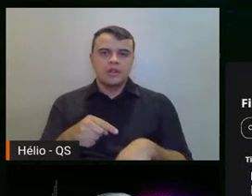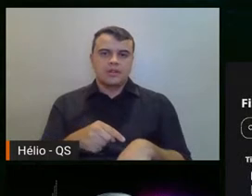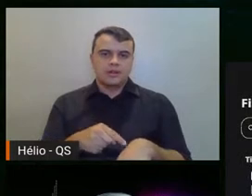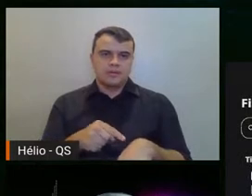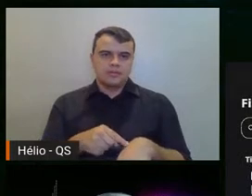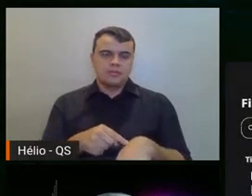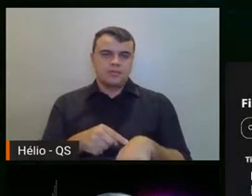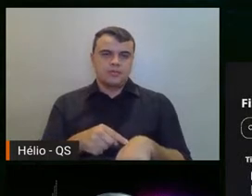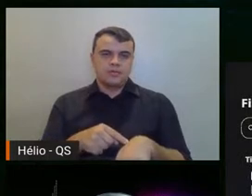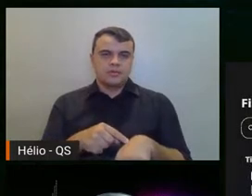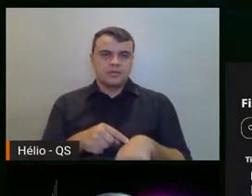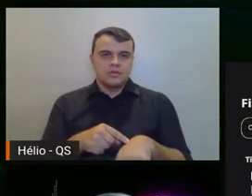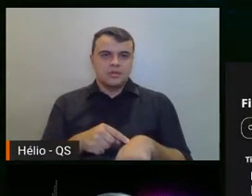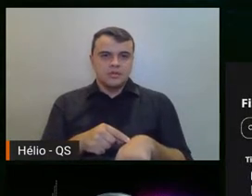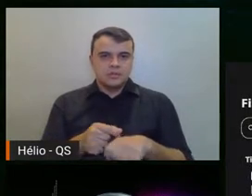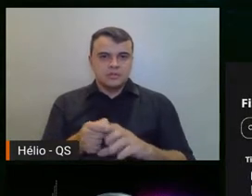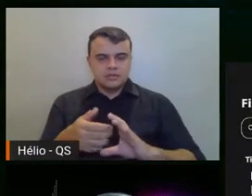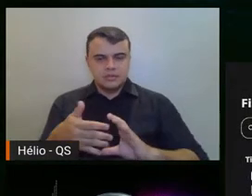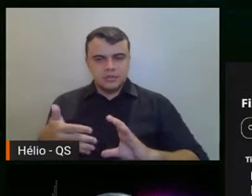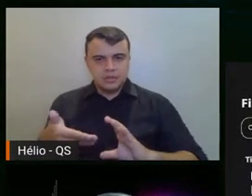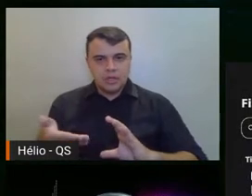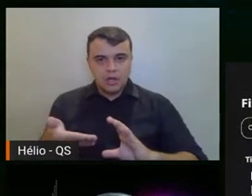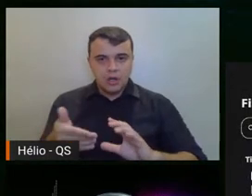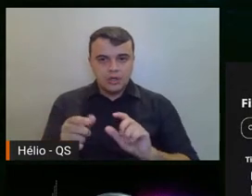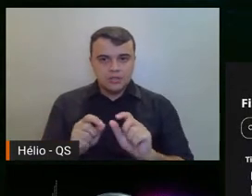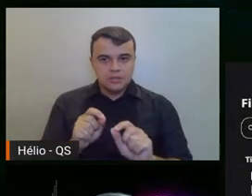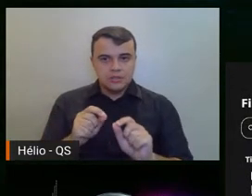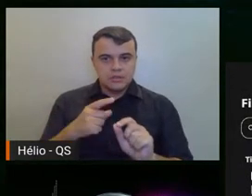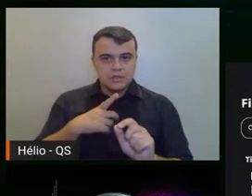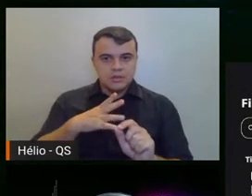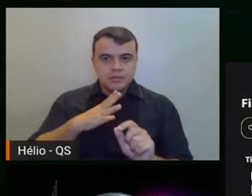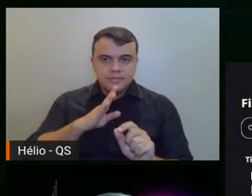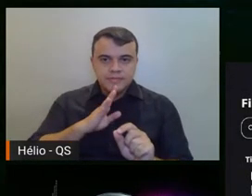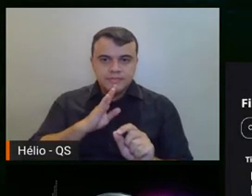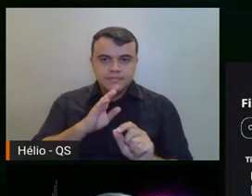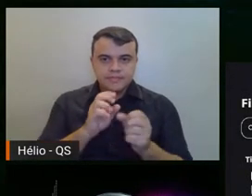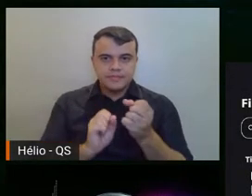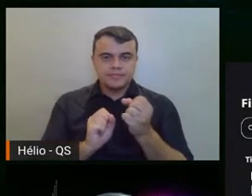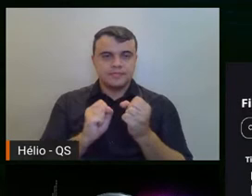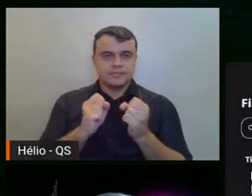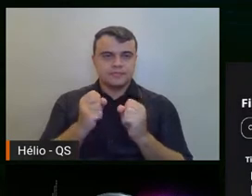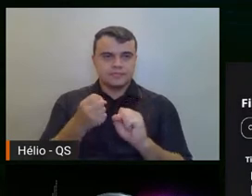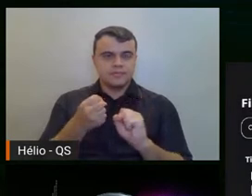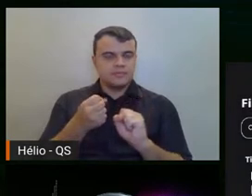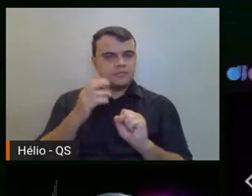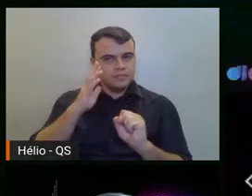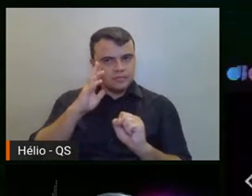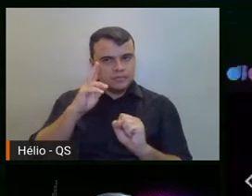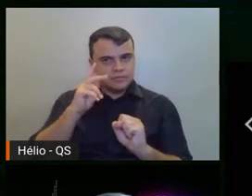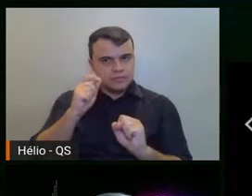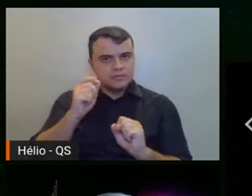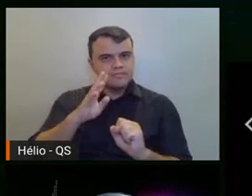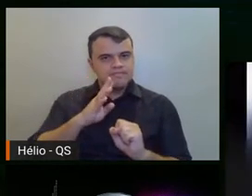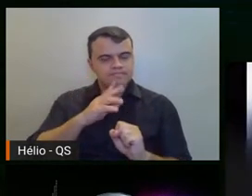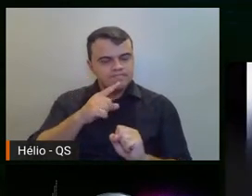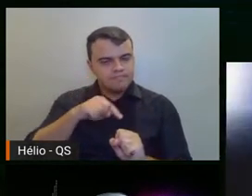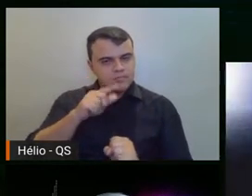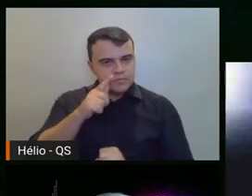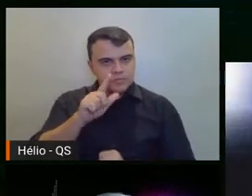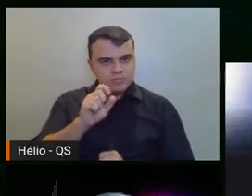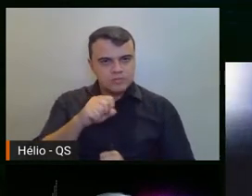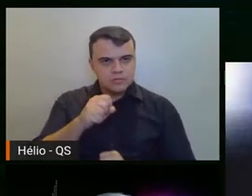e era numa estética que você queria muito fazer e conhecer aquela empresa e tudo mais então é legal que você consegue